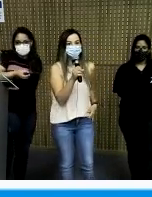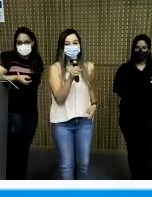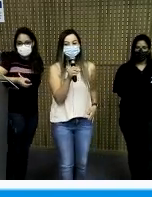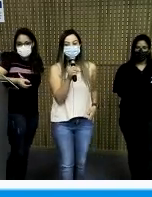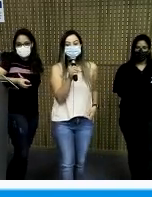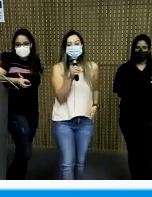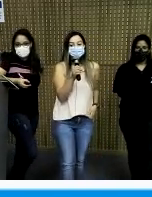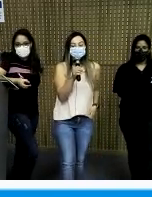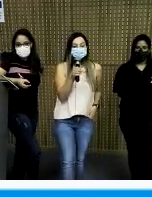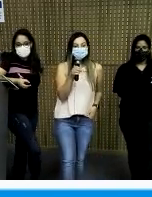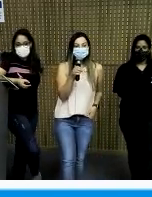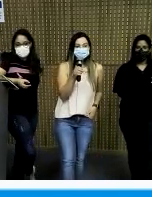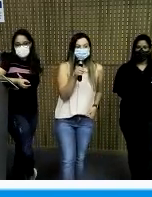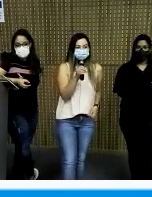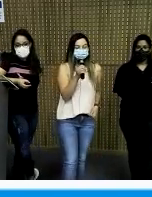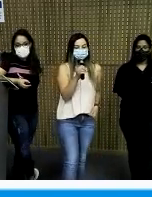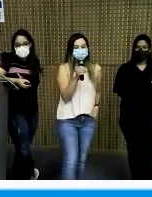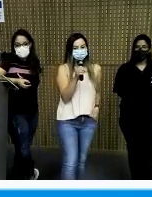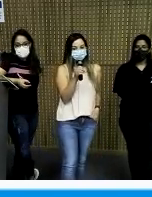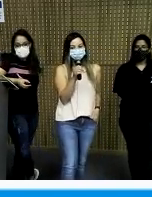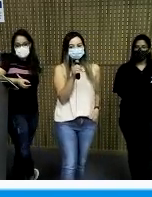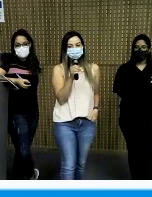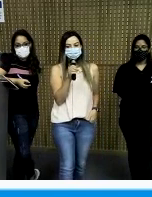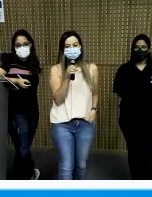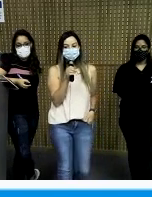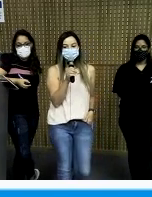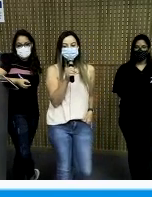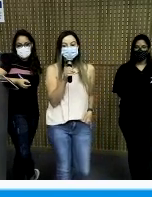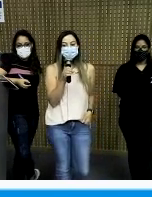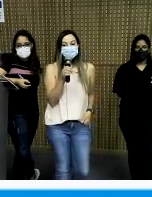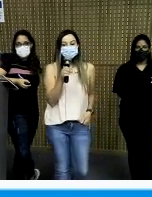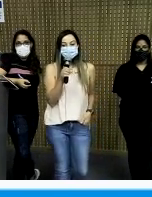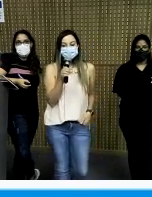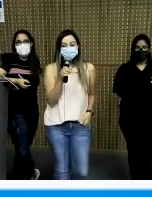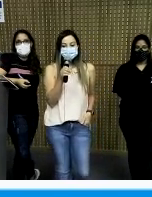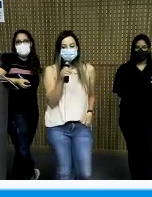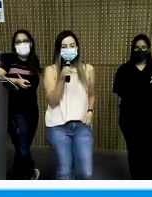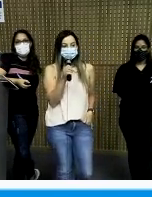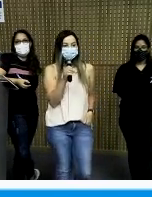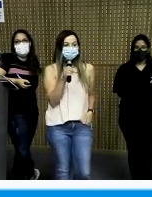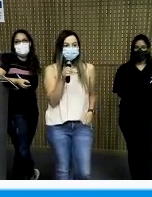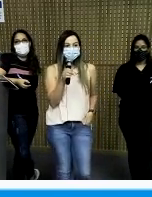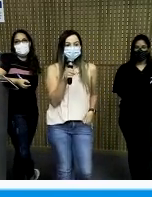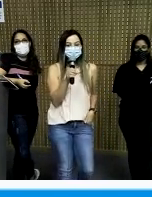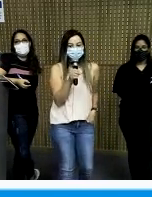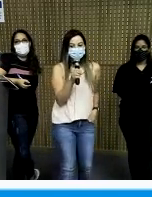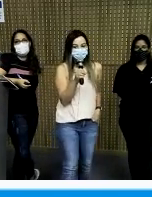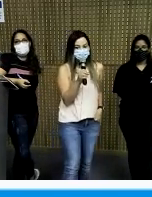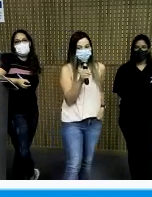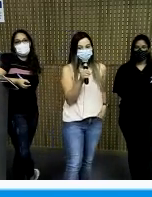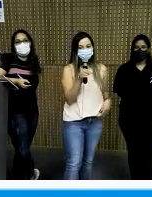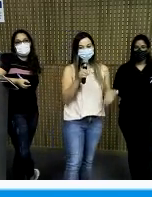odontológica à gestante, porque a gente fez um curso, né, de Sorria Mãe Morena, e lá foi esclarecido para a gente